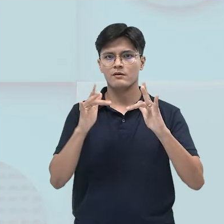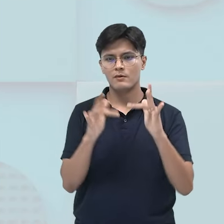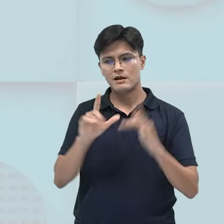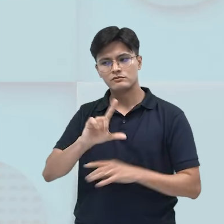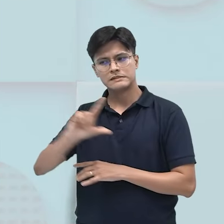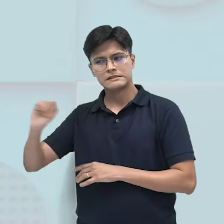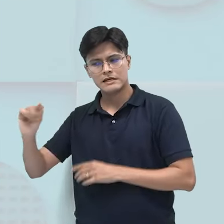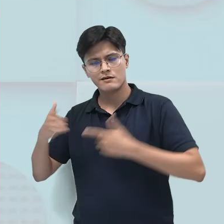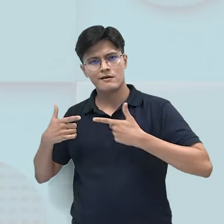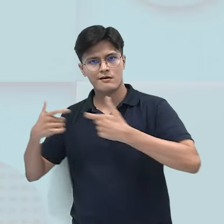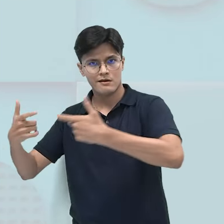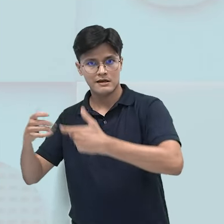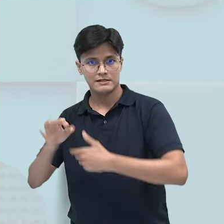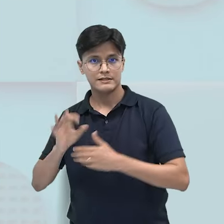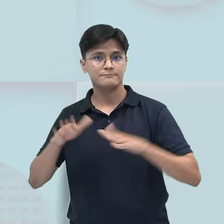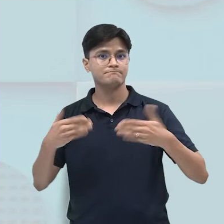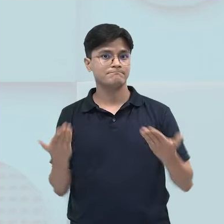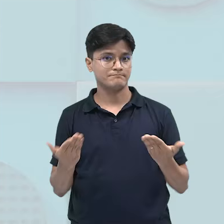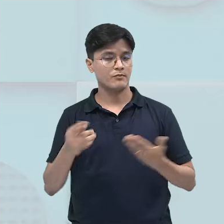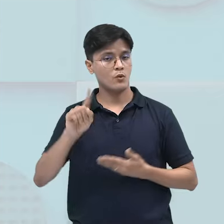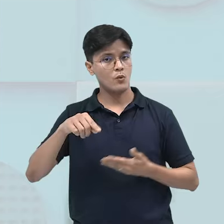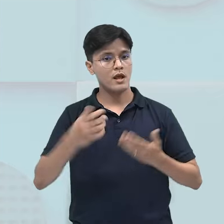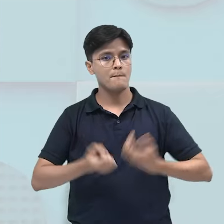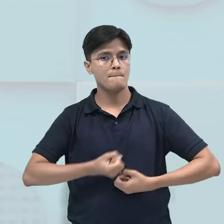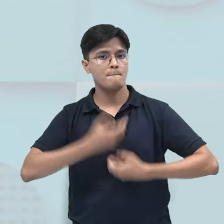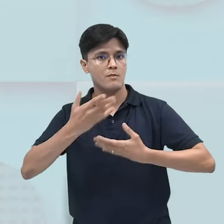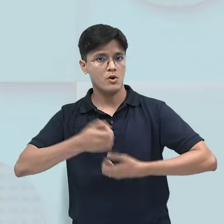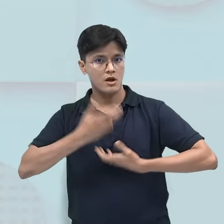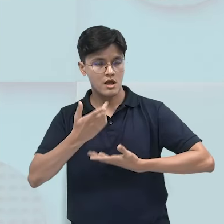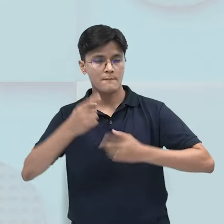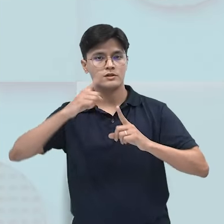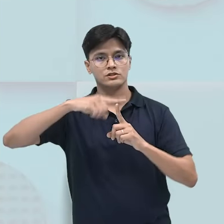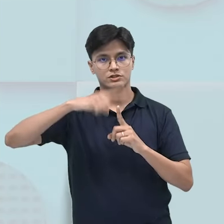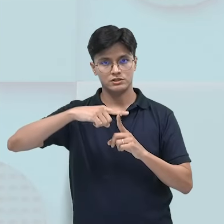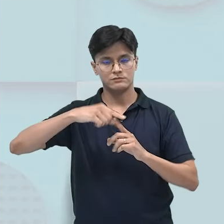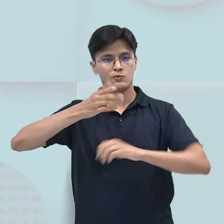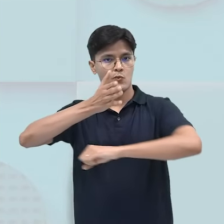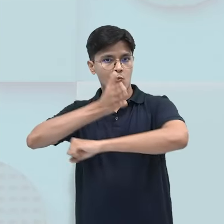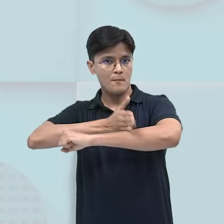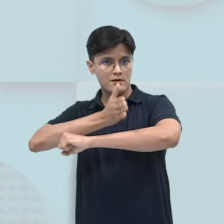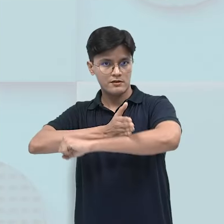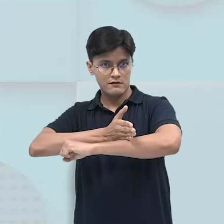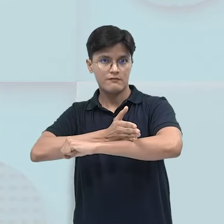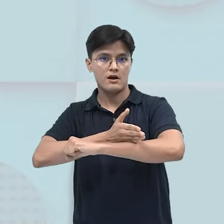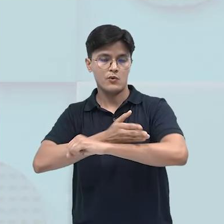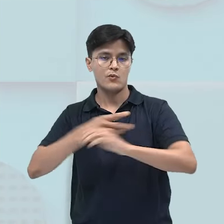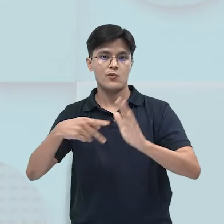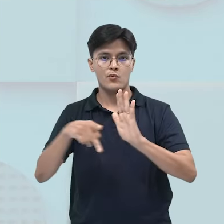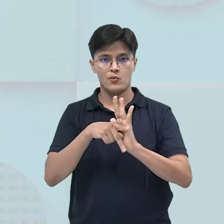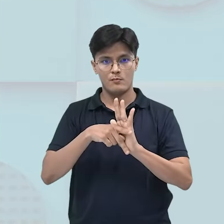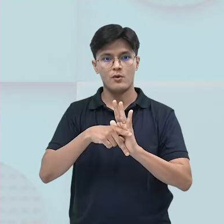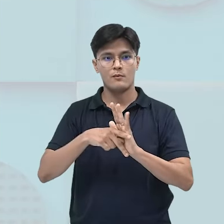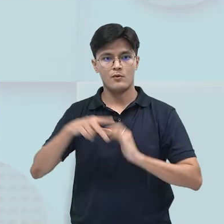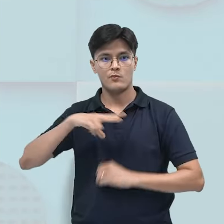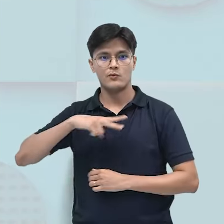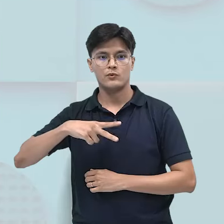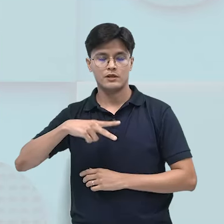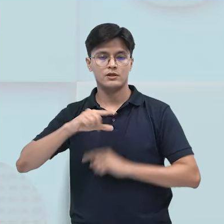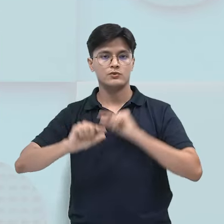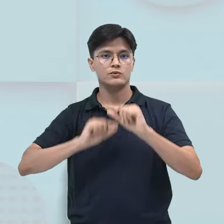né, de caráter medieval, é um poema do poeta medieval português Dom